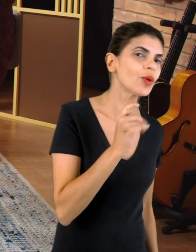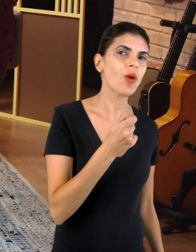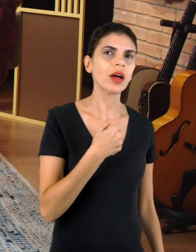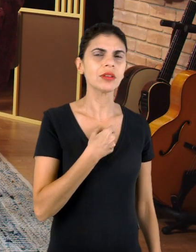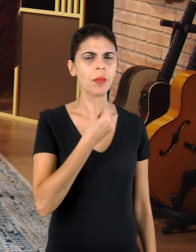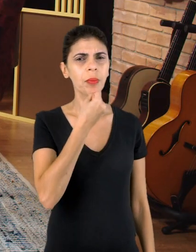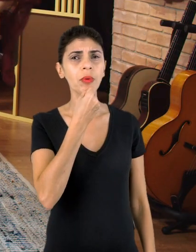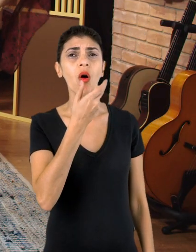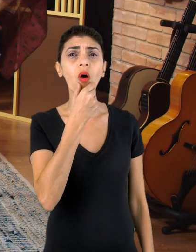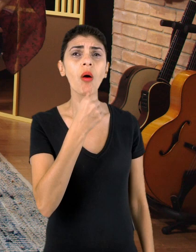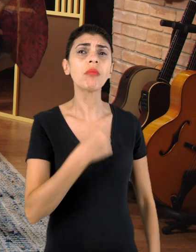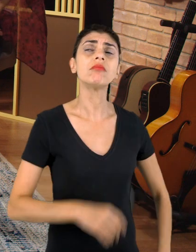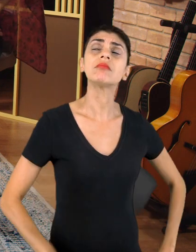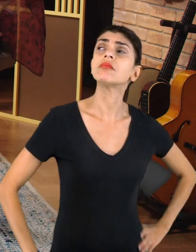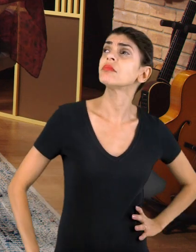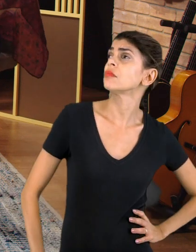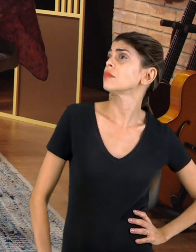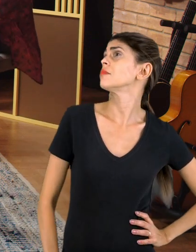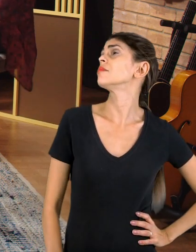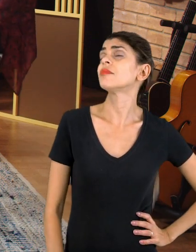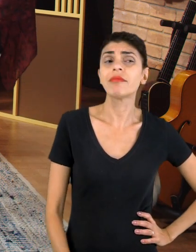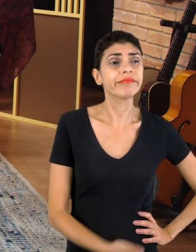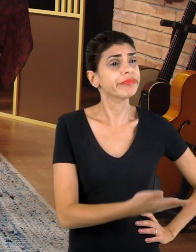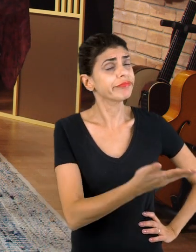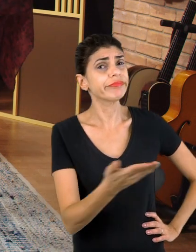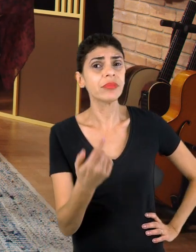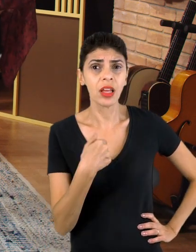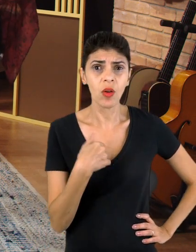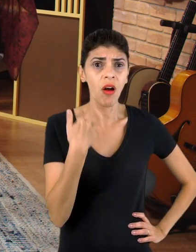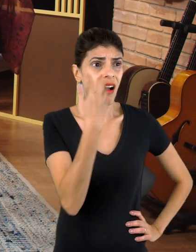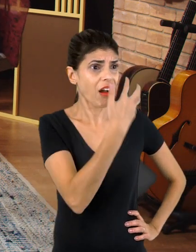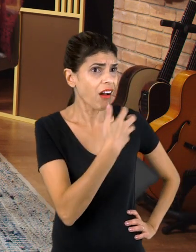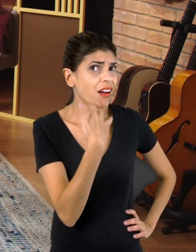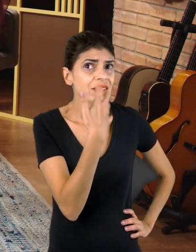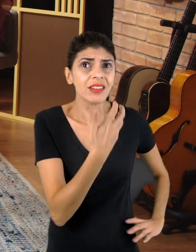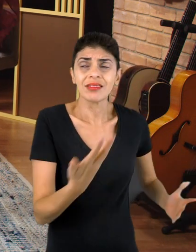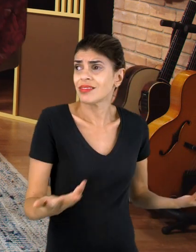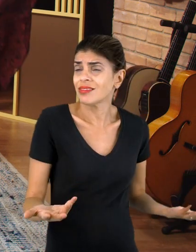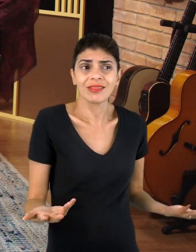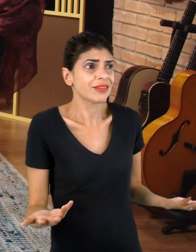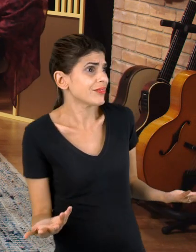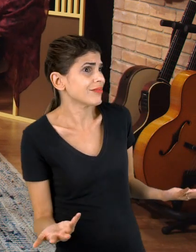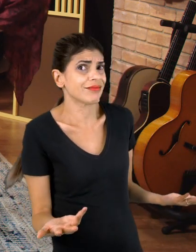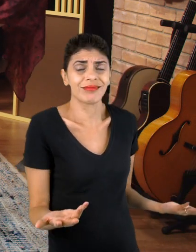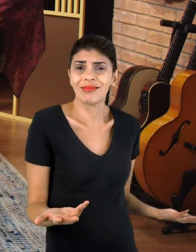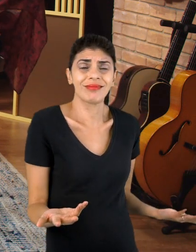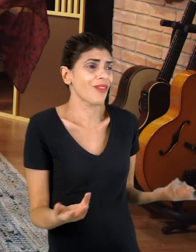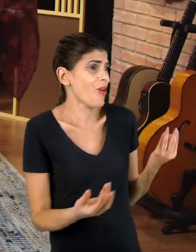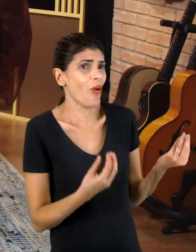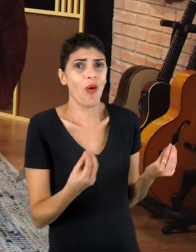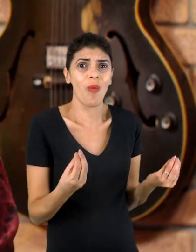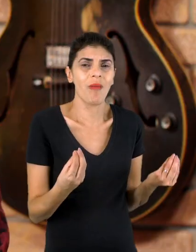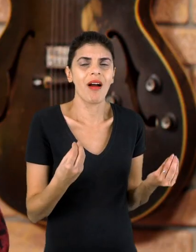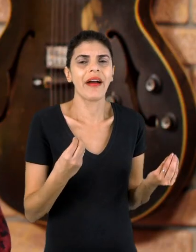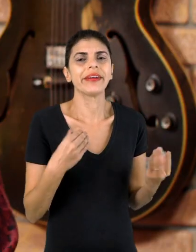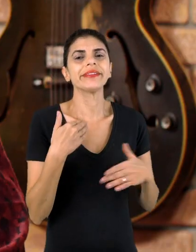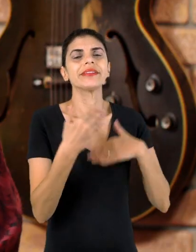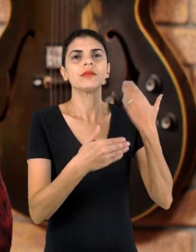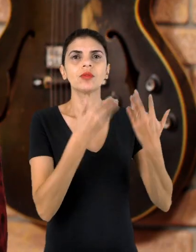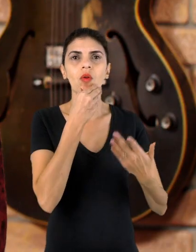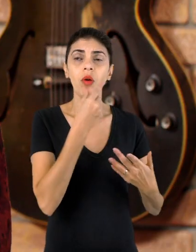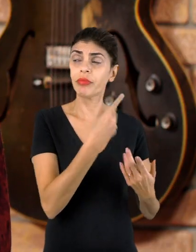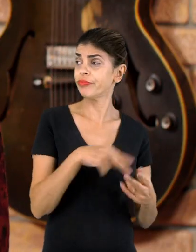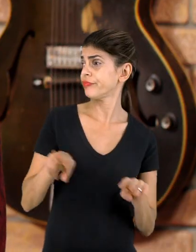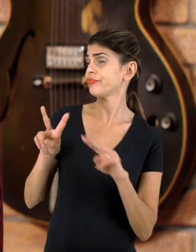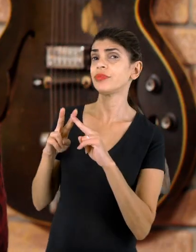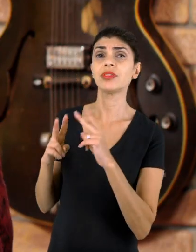o que é isso? E o cara assim, olhando para a plateia, tá, não sei o quê. E eu cantando e tipo... Assim, sabe? Tipo, gente, aí daqui a pouco o cara